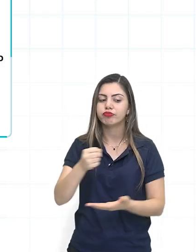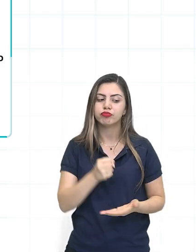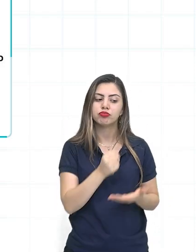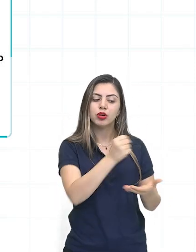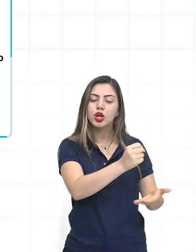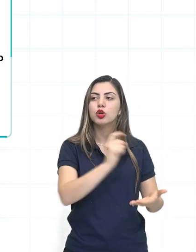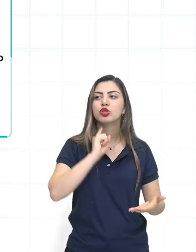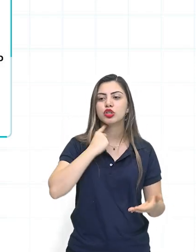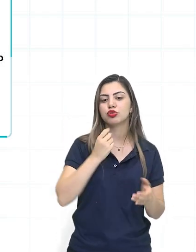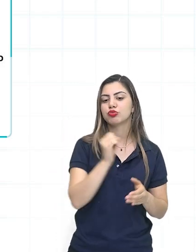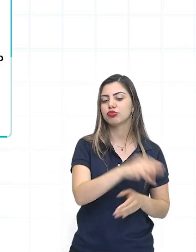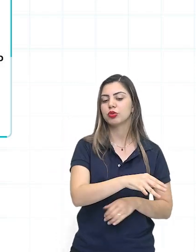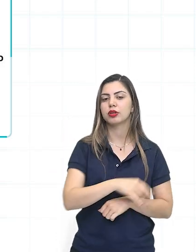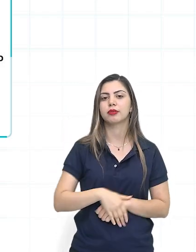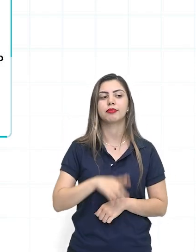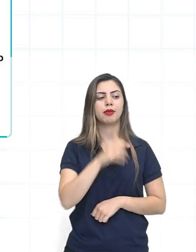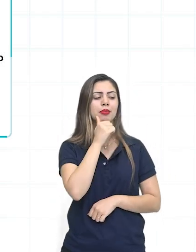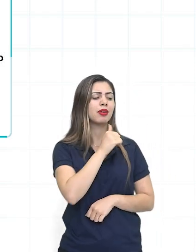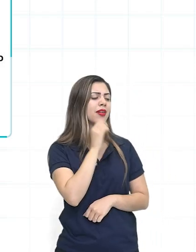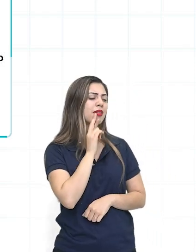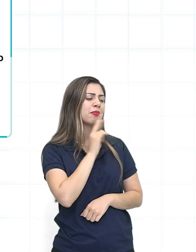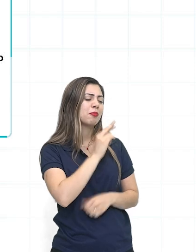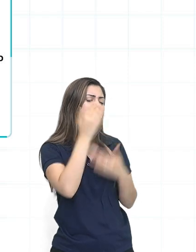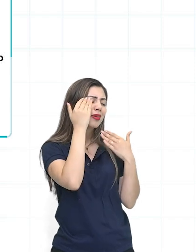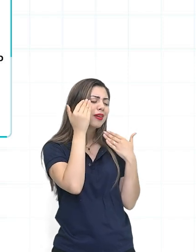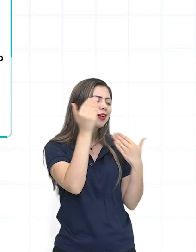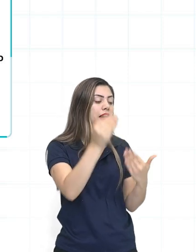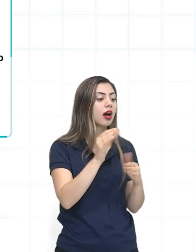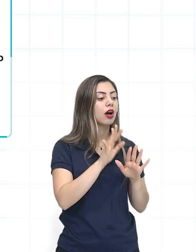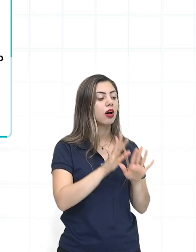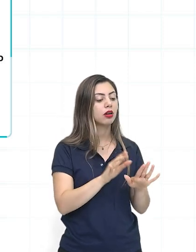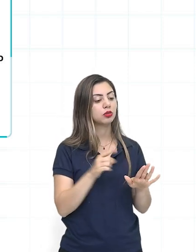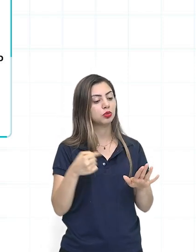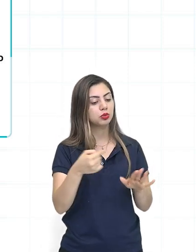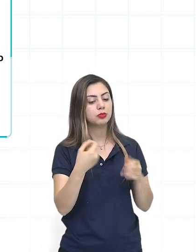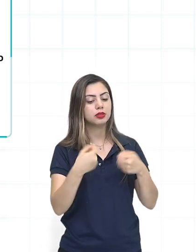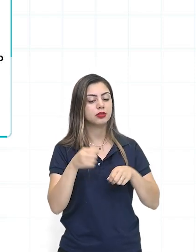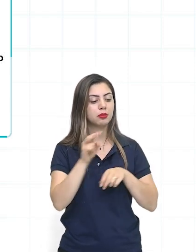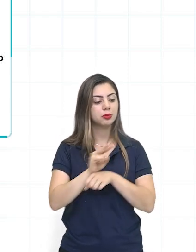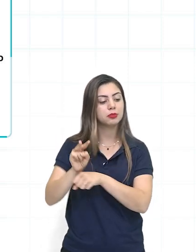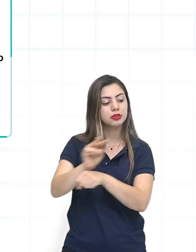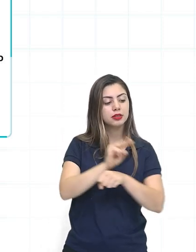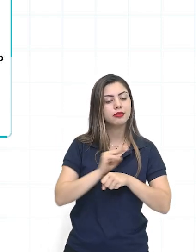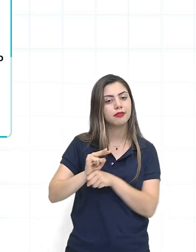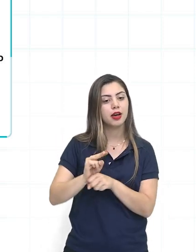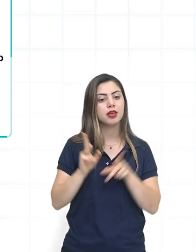agora. E ela responde, obrigada, jovem. Cuidar do nosso espaço é cuidar